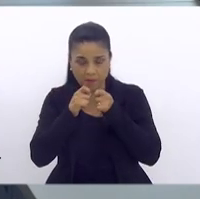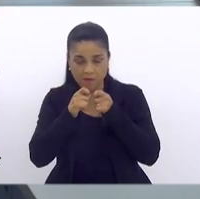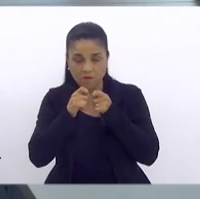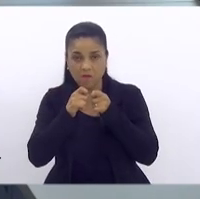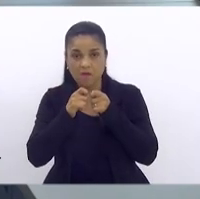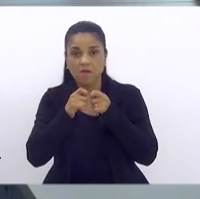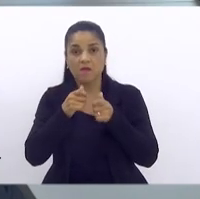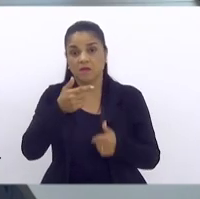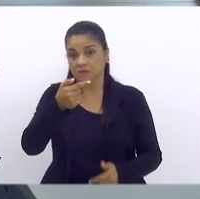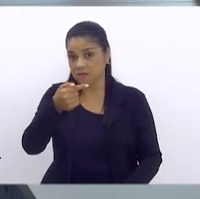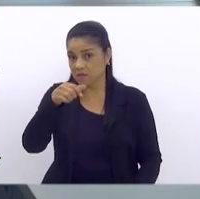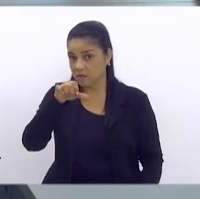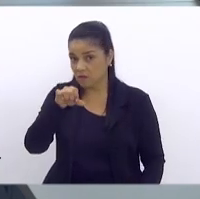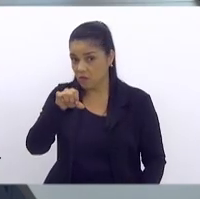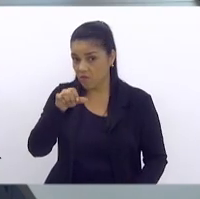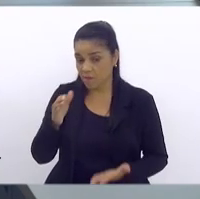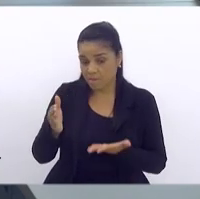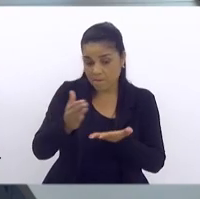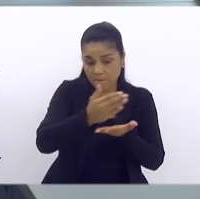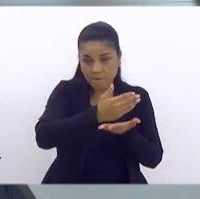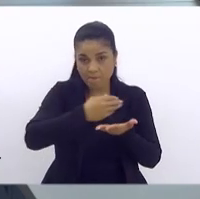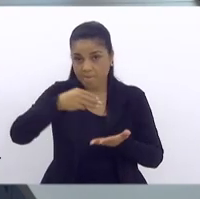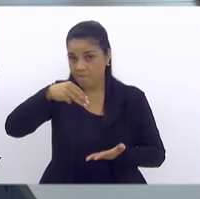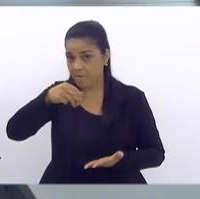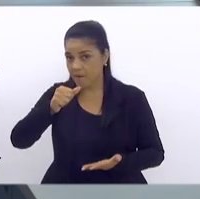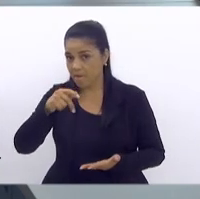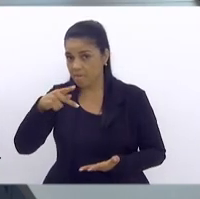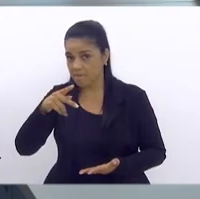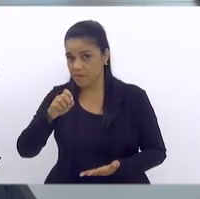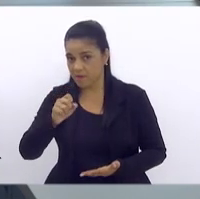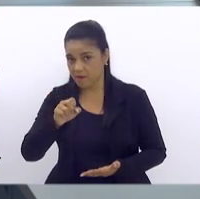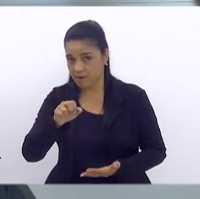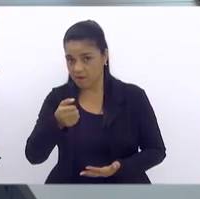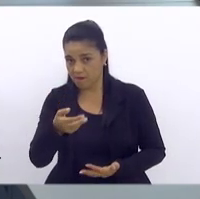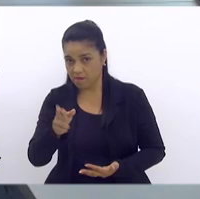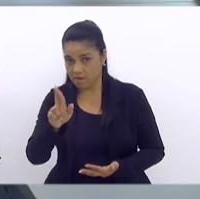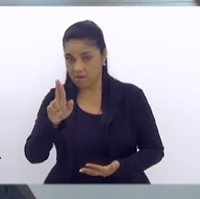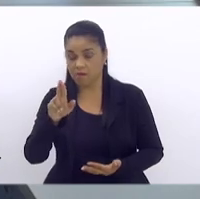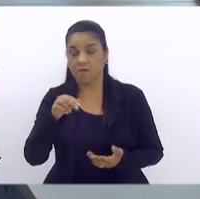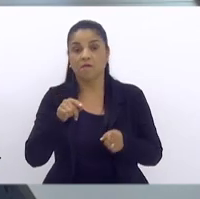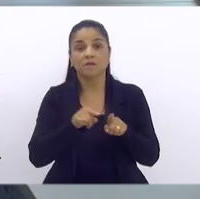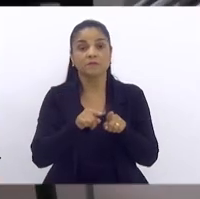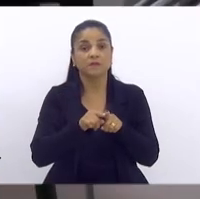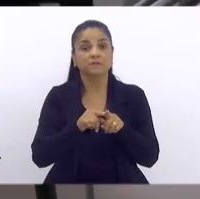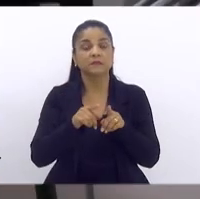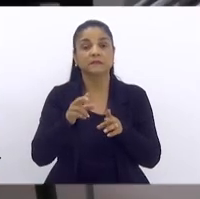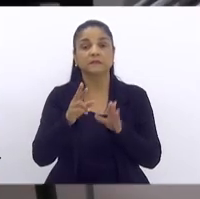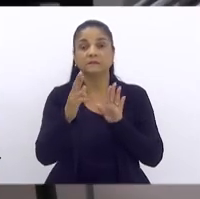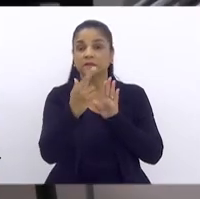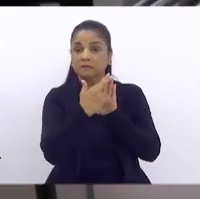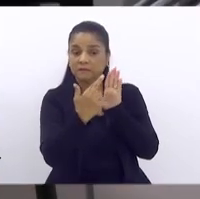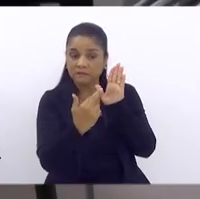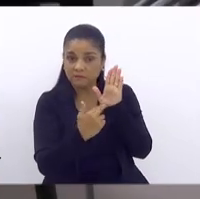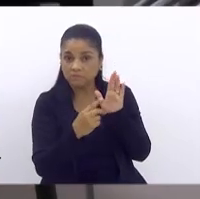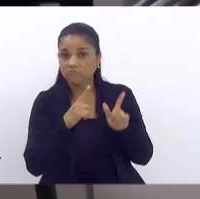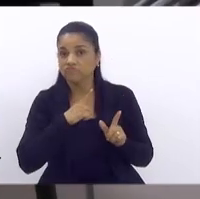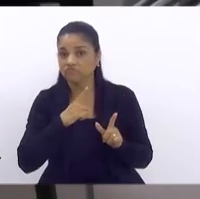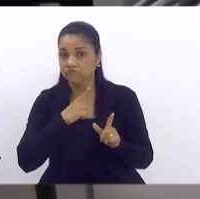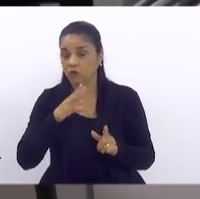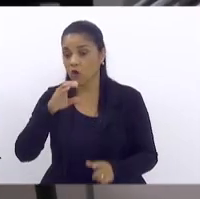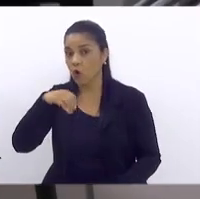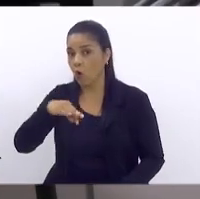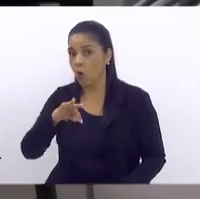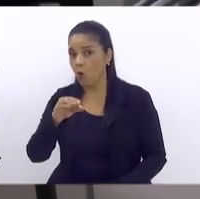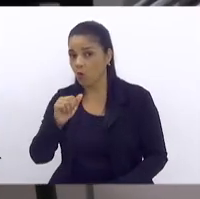as deputadas que a gente mapeou, mas colocou um critério de que elas precisariam ter conta em pelo menos uma das quatro